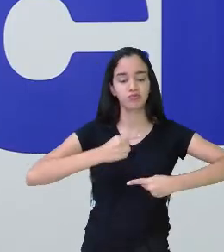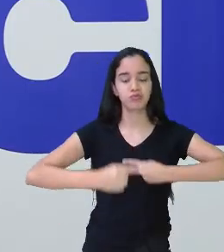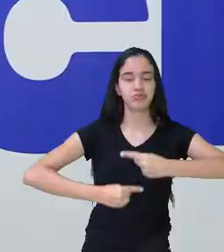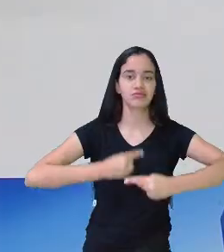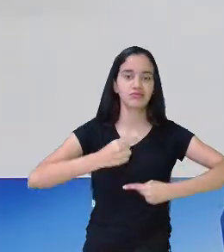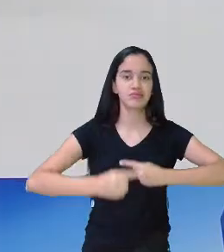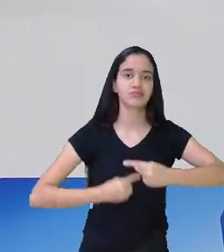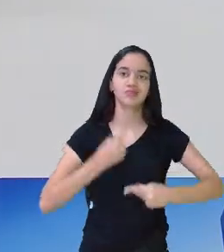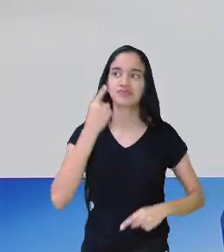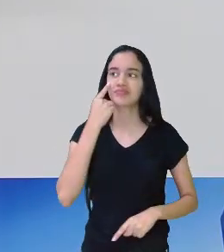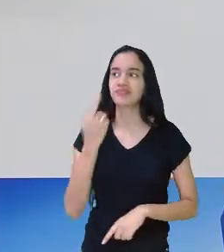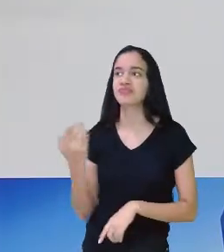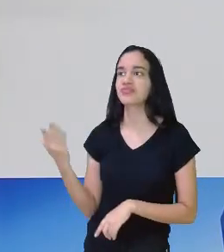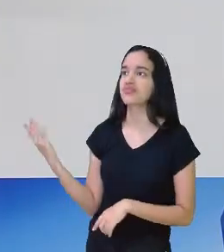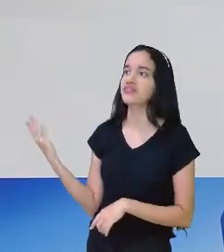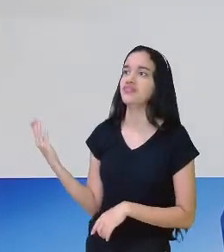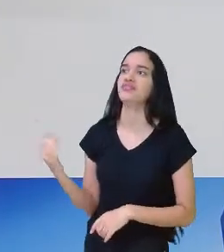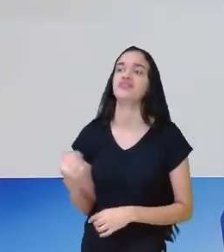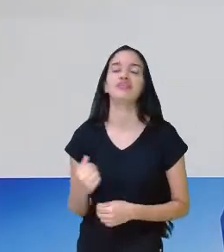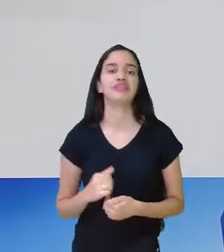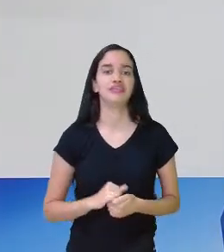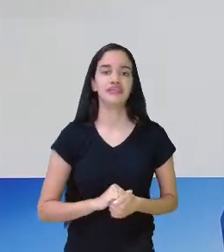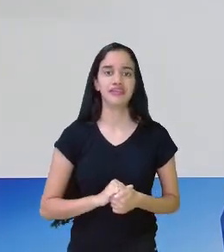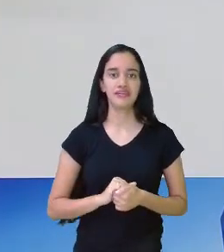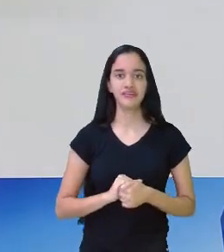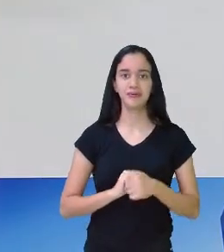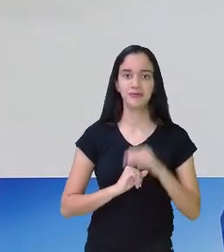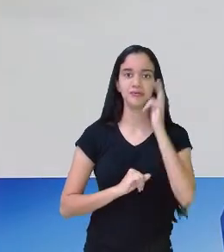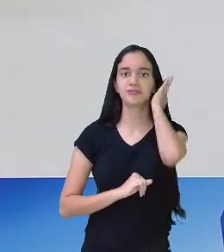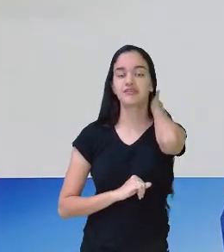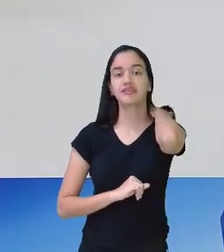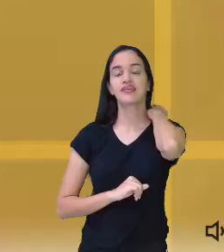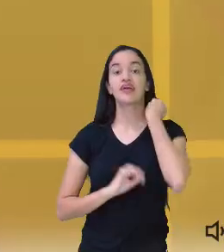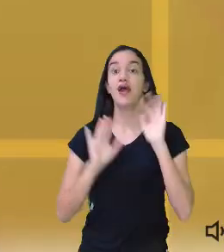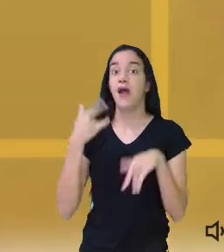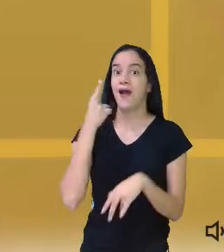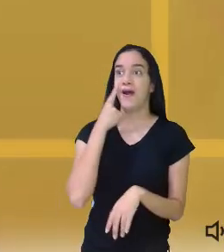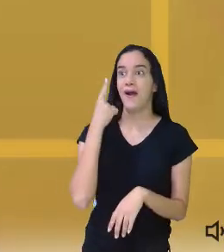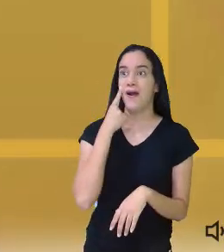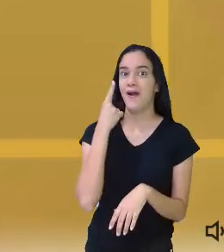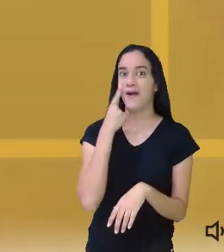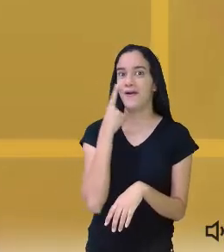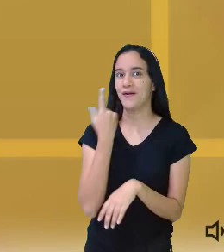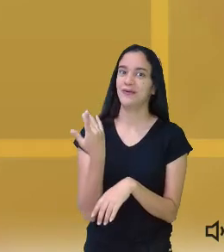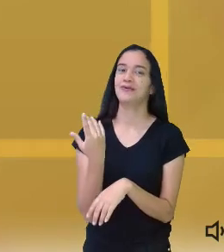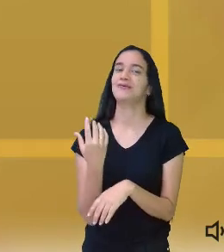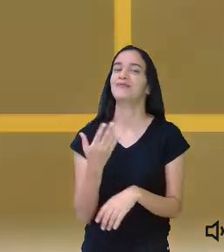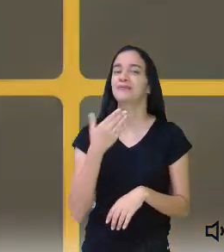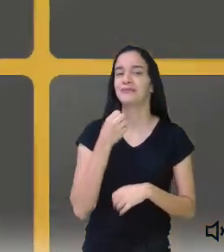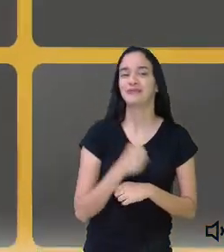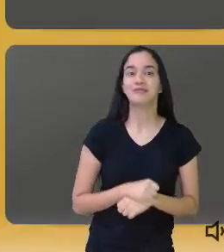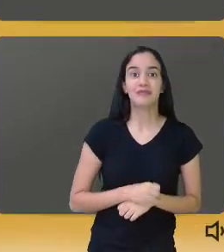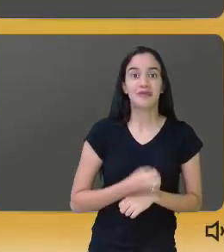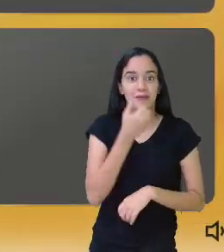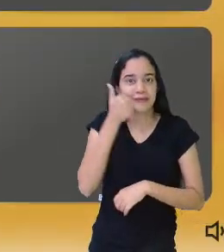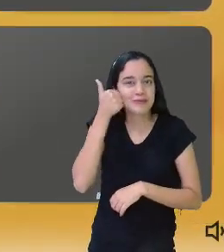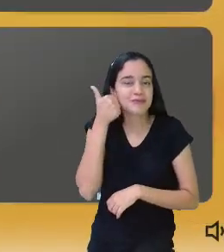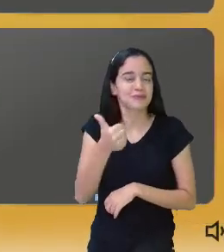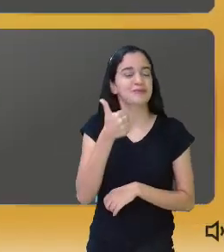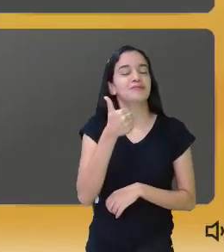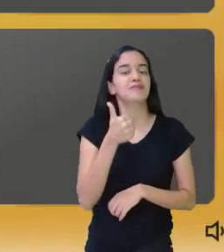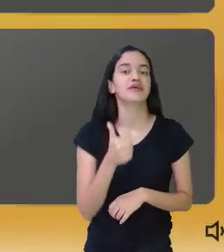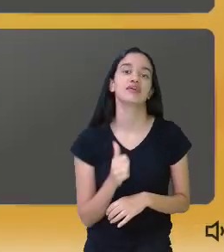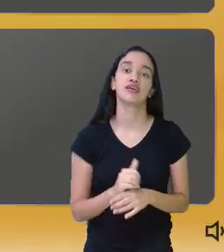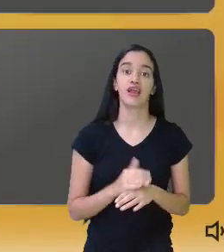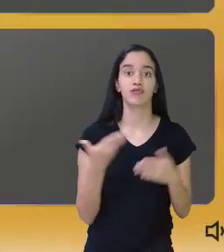gente vai aqui. abrir esse daqui, que tá no terceiro, produtor. Olha, match, muito bem, combinou.